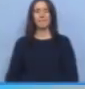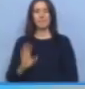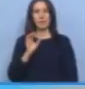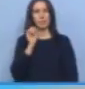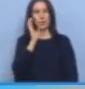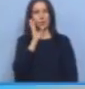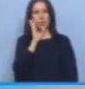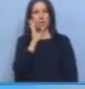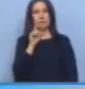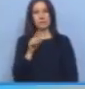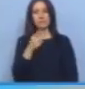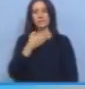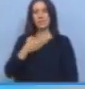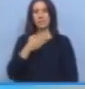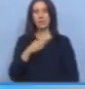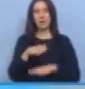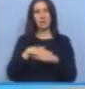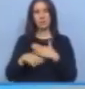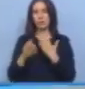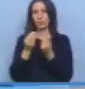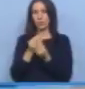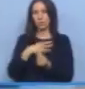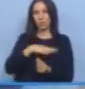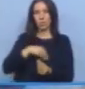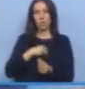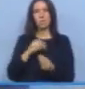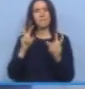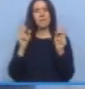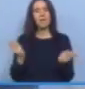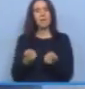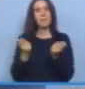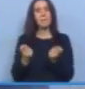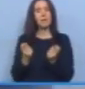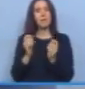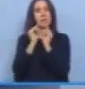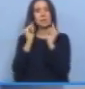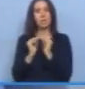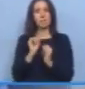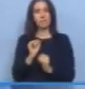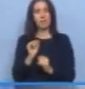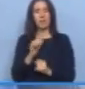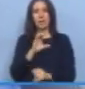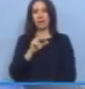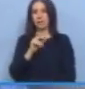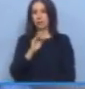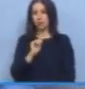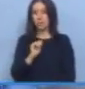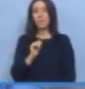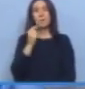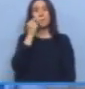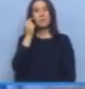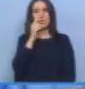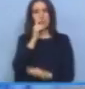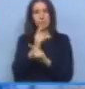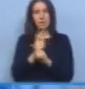muito boa tarde. Esta é a Semana de Ação Conjunta Mundial em torno da campanha internacional da Caritas Partilhar a Viagem.